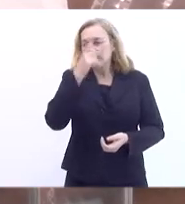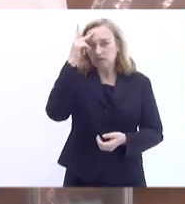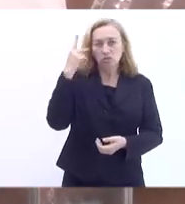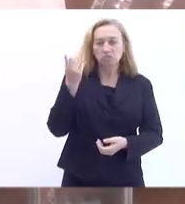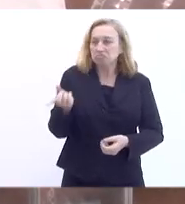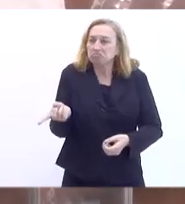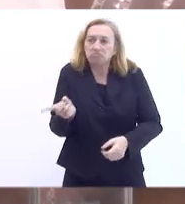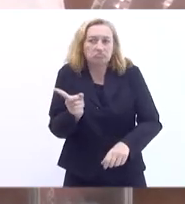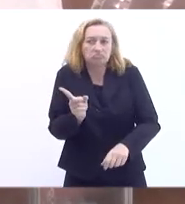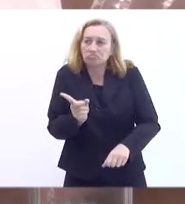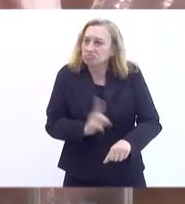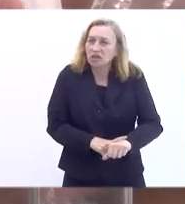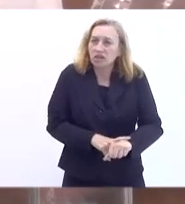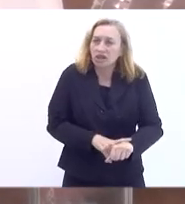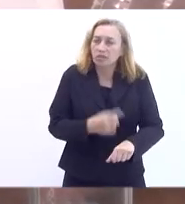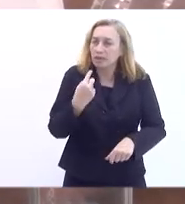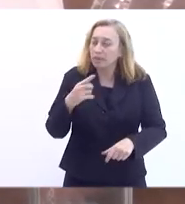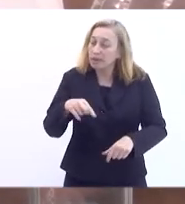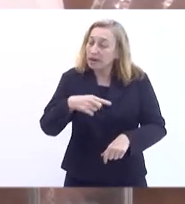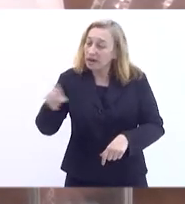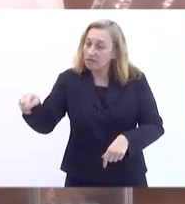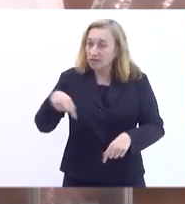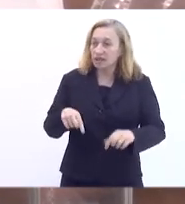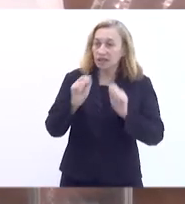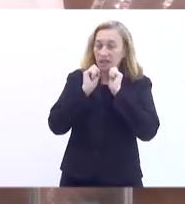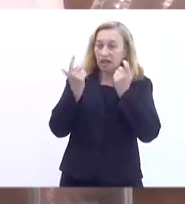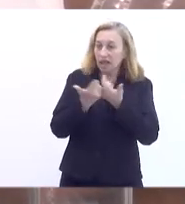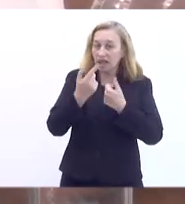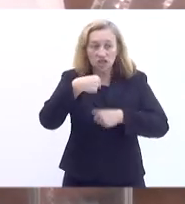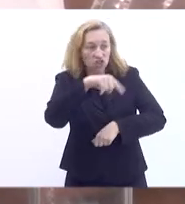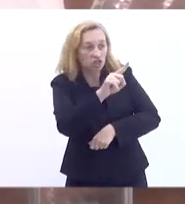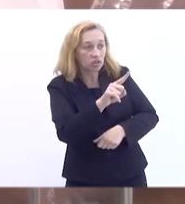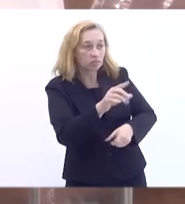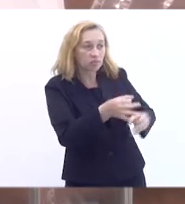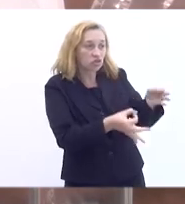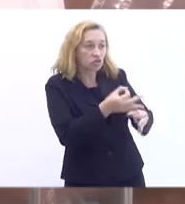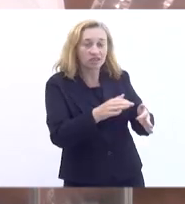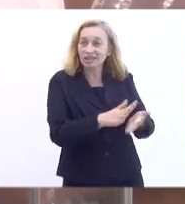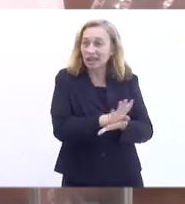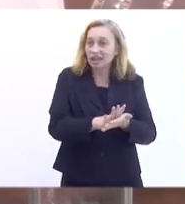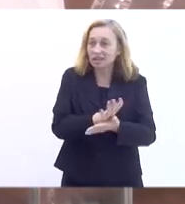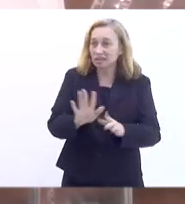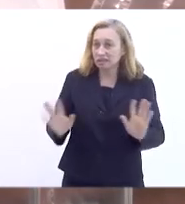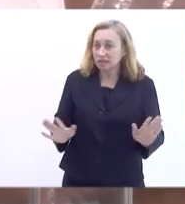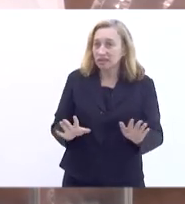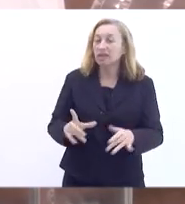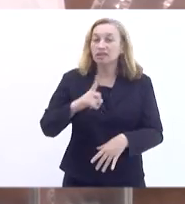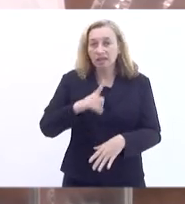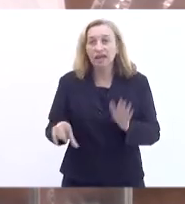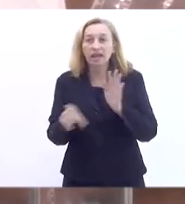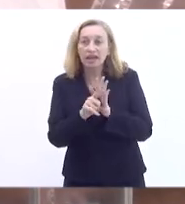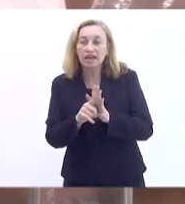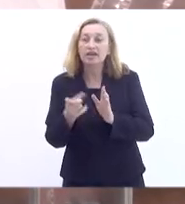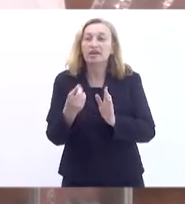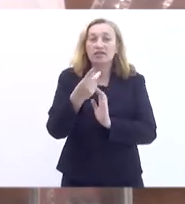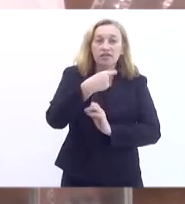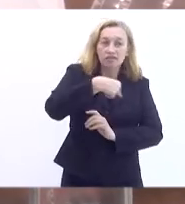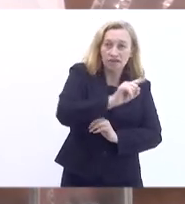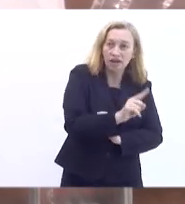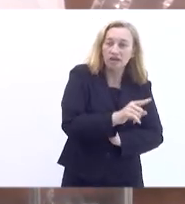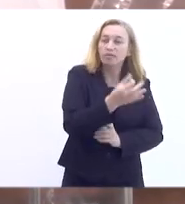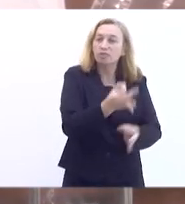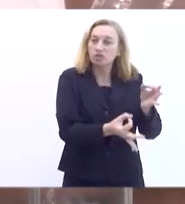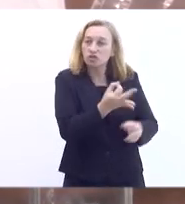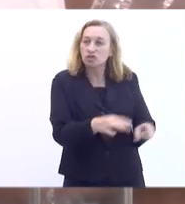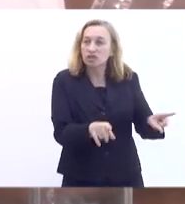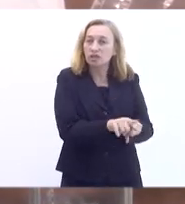pessoas tentaram seguir da melhor forma colocou na justiça que eu todo mundo fala vai para justiça aqui até a lei Mas vai para a justiça também